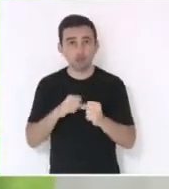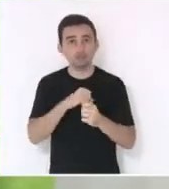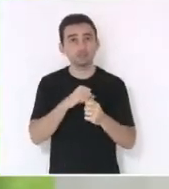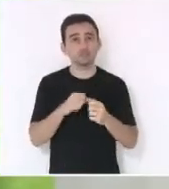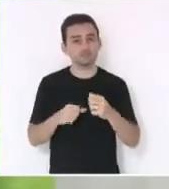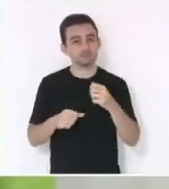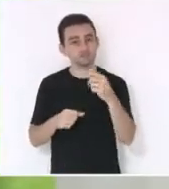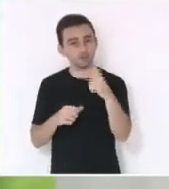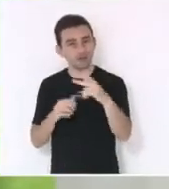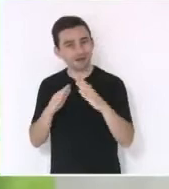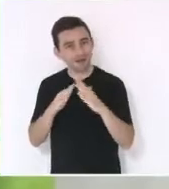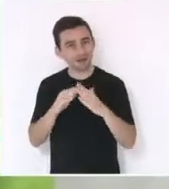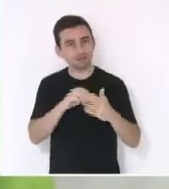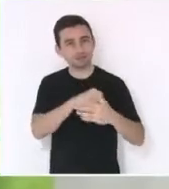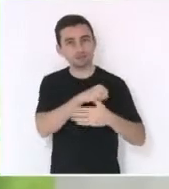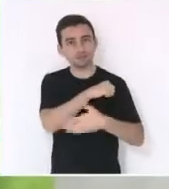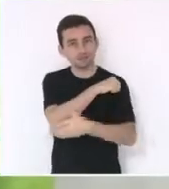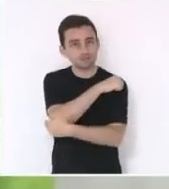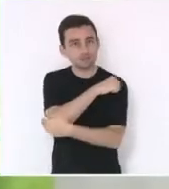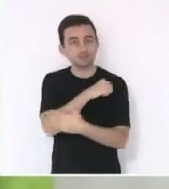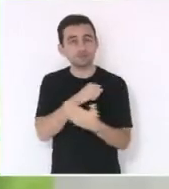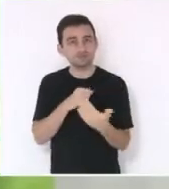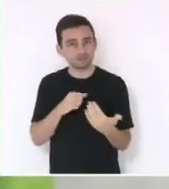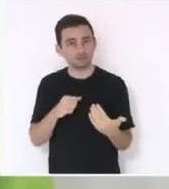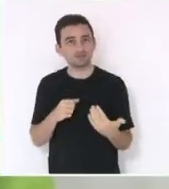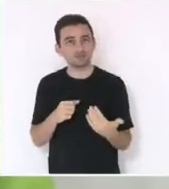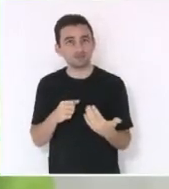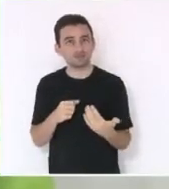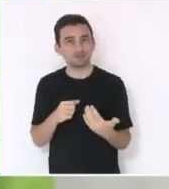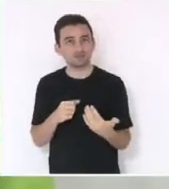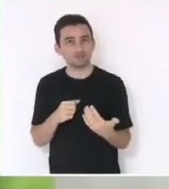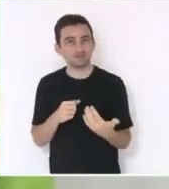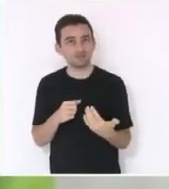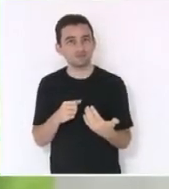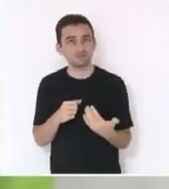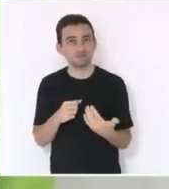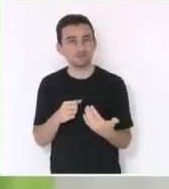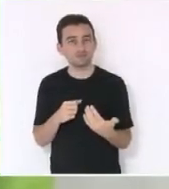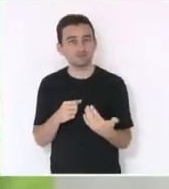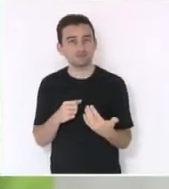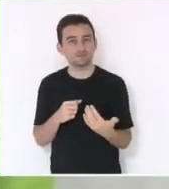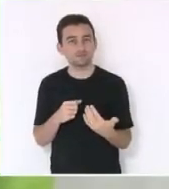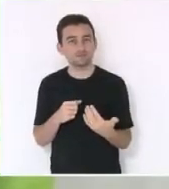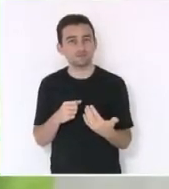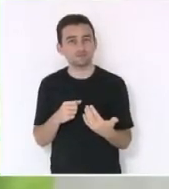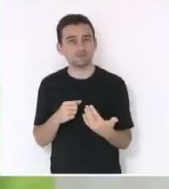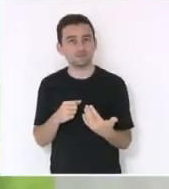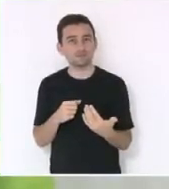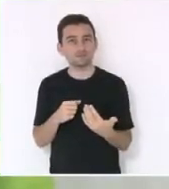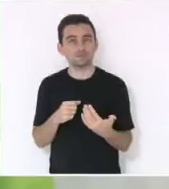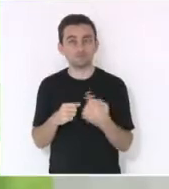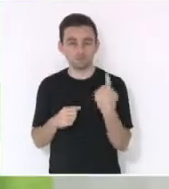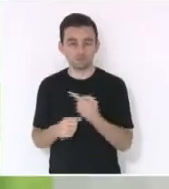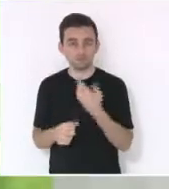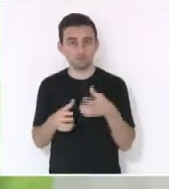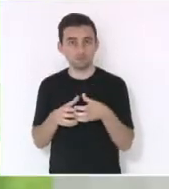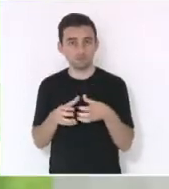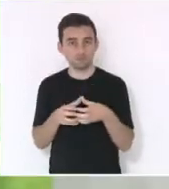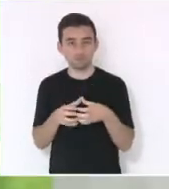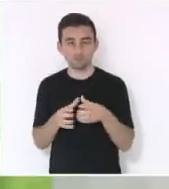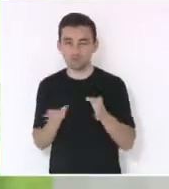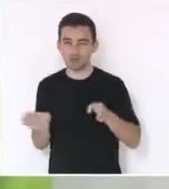tua casa. Por isso, eu particularmente e toda a nossa equipe, durante o período de